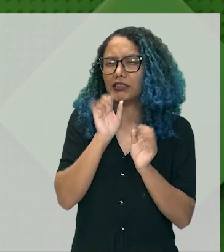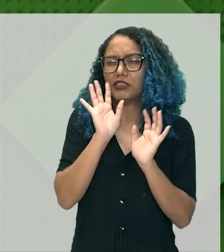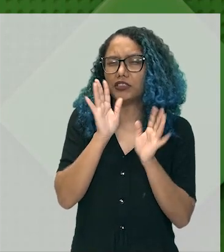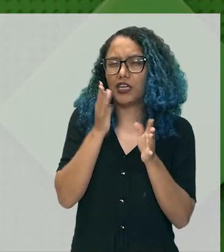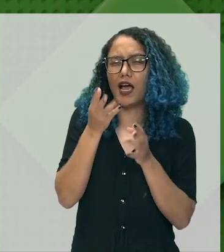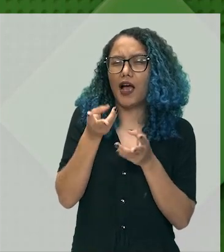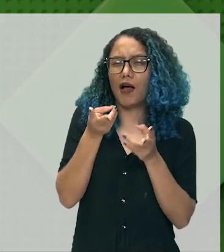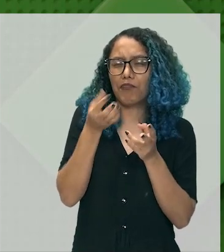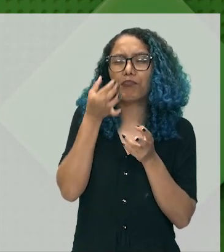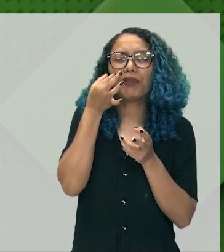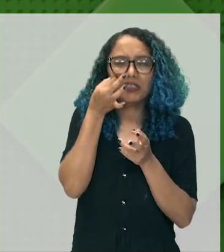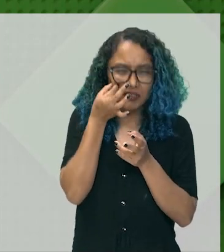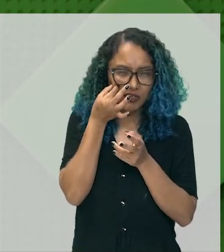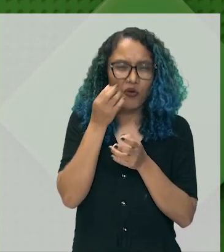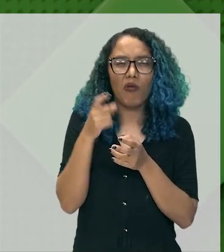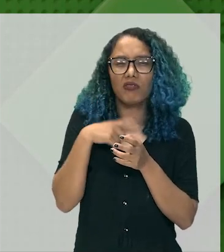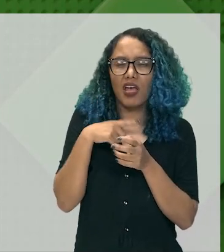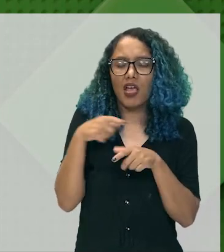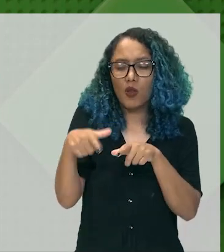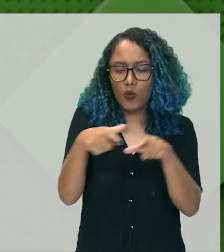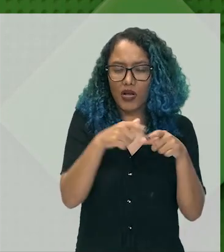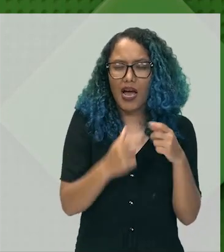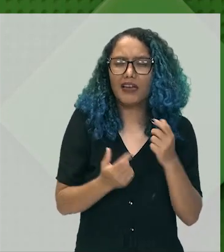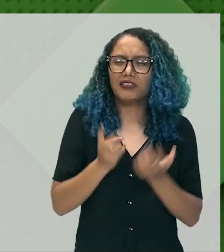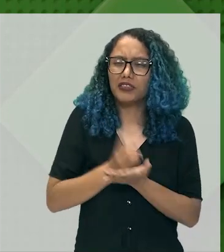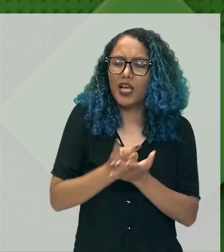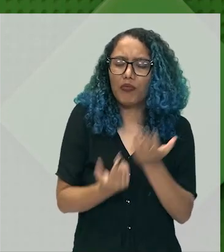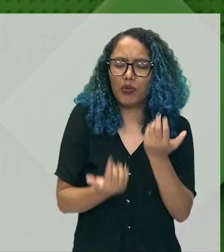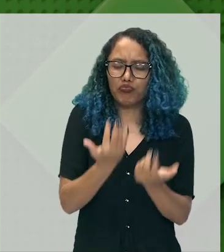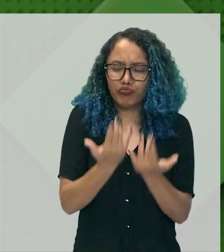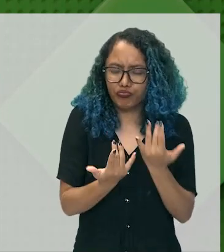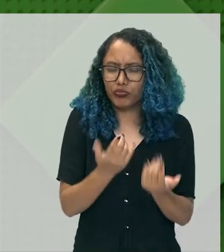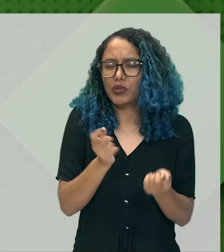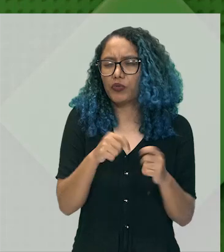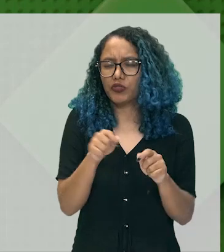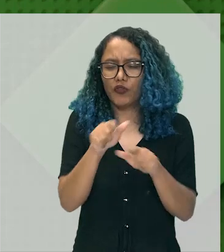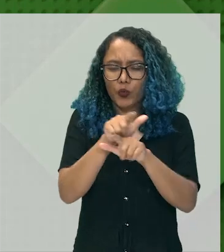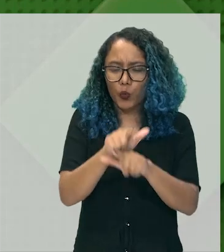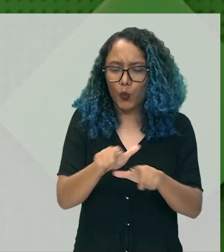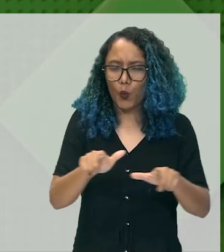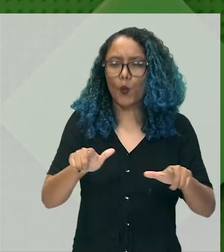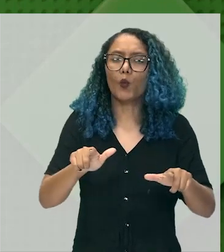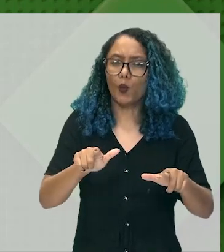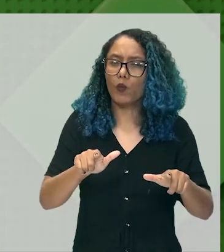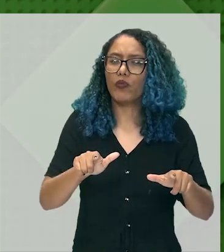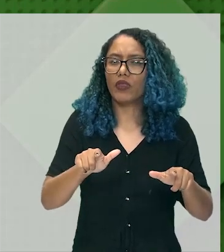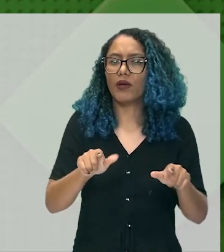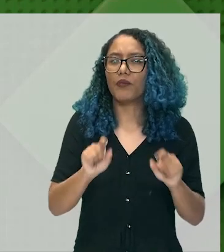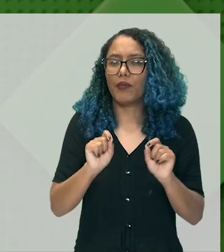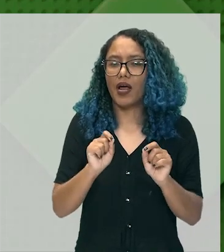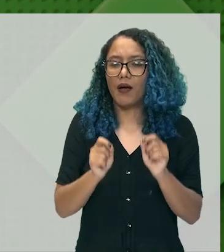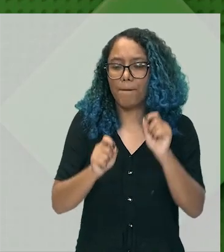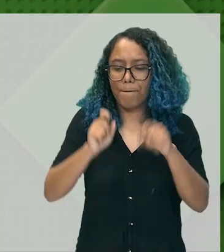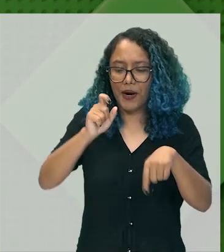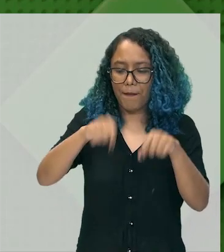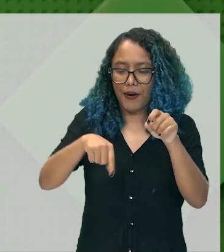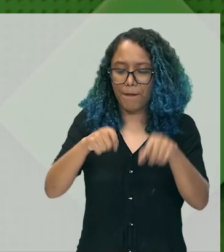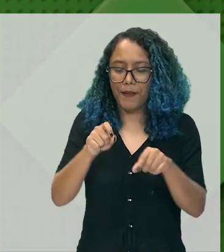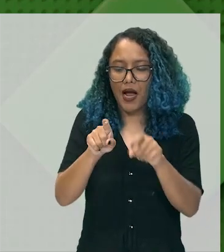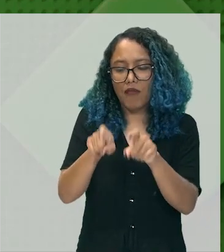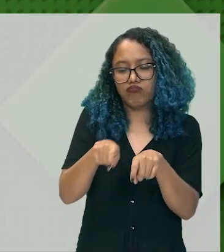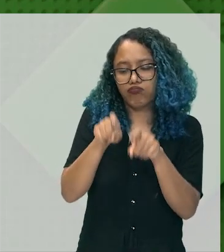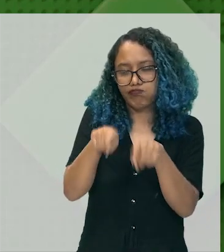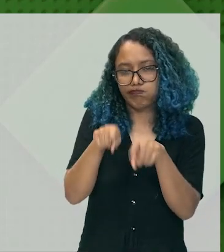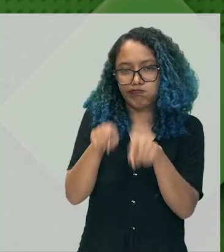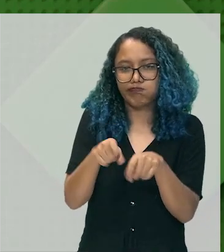estar perto de uma região que está sendo queimada para a limpeza do roçado. Então, o fogo,